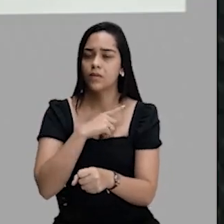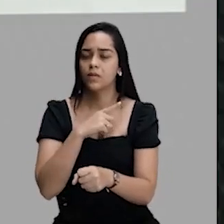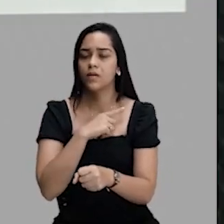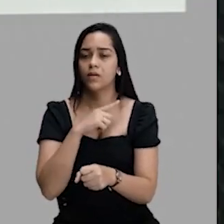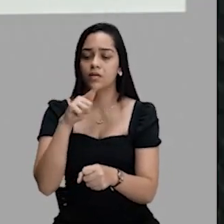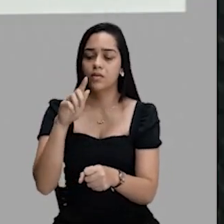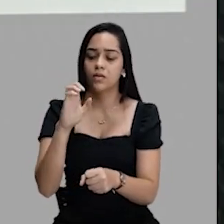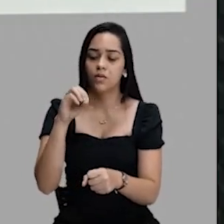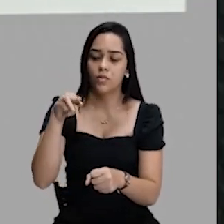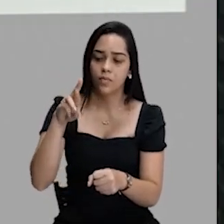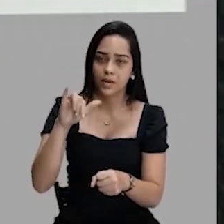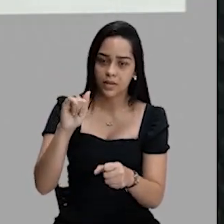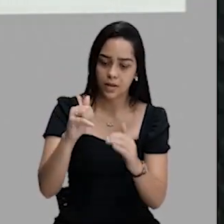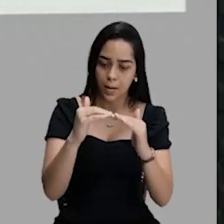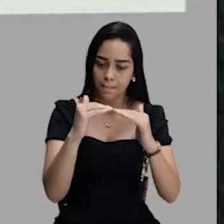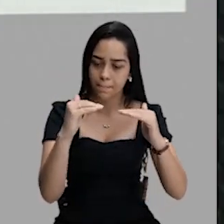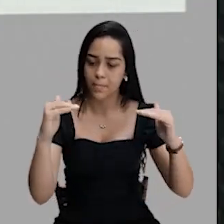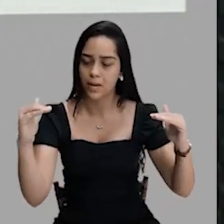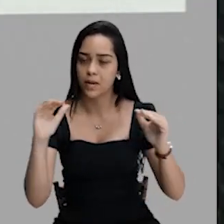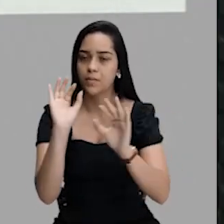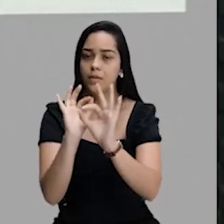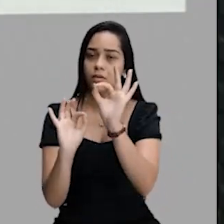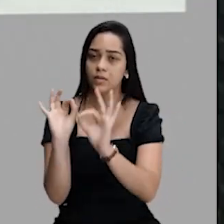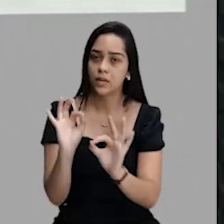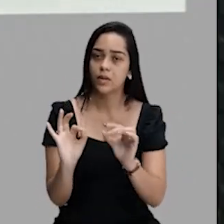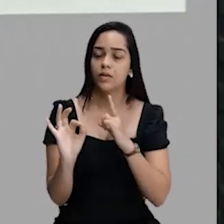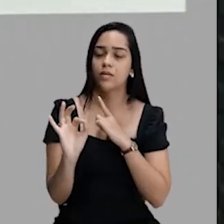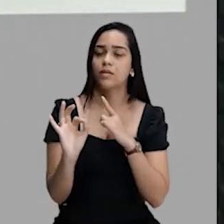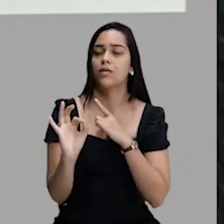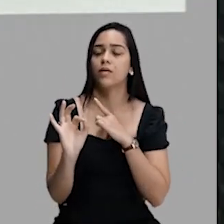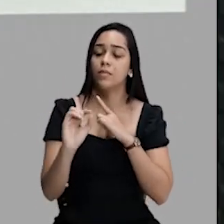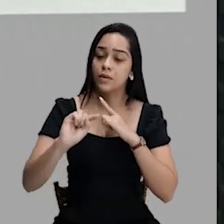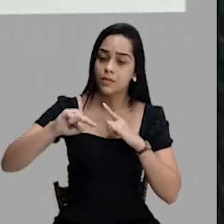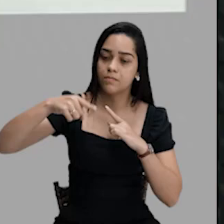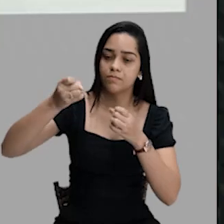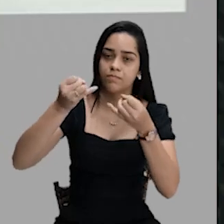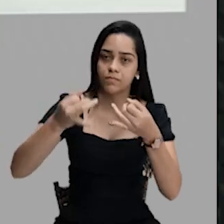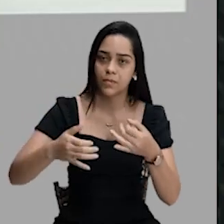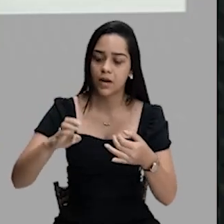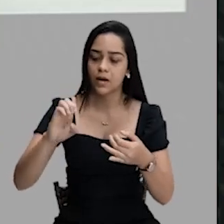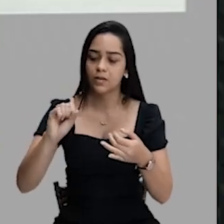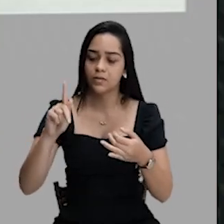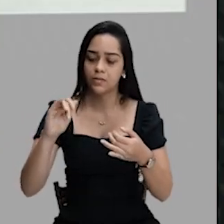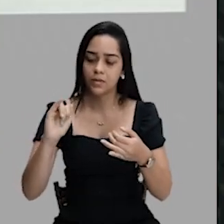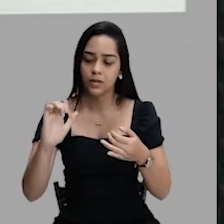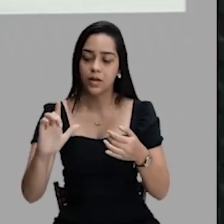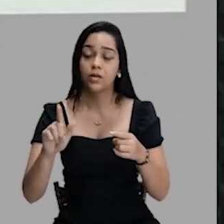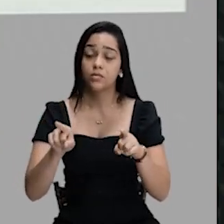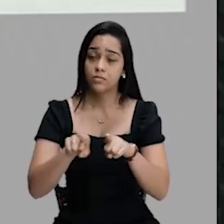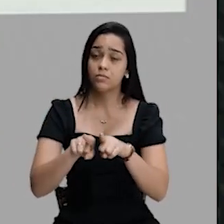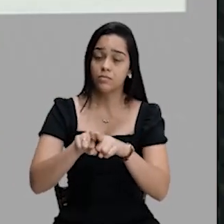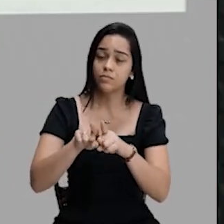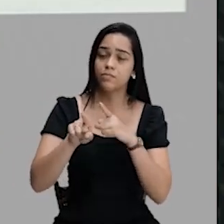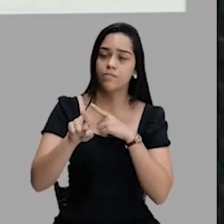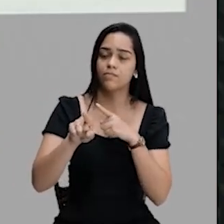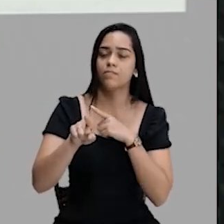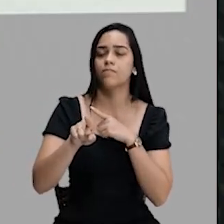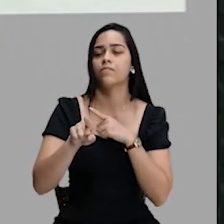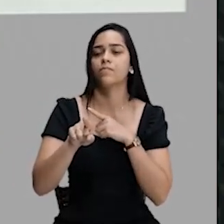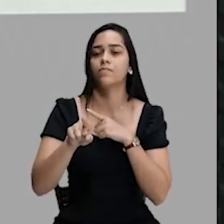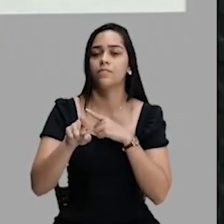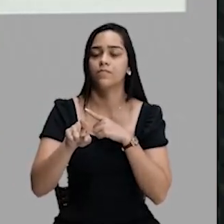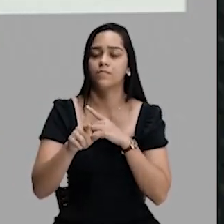de geometria plana, né, para a gente se preparar para falar de geometria espacial, a gente falou dos entes primitivos, né,